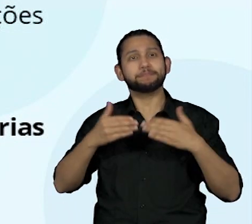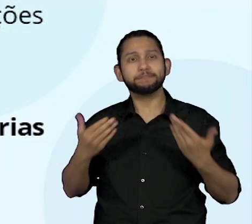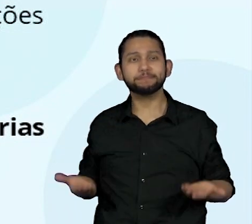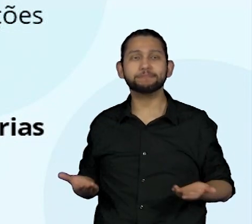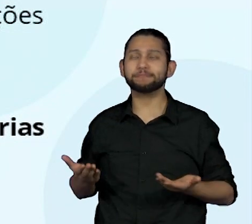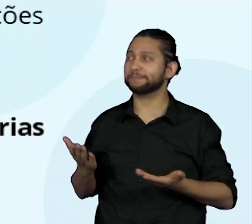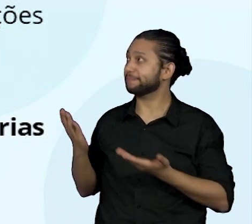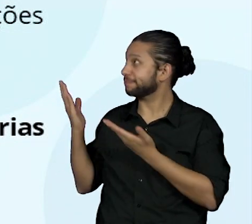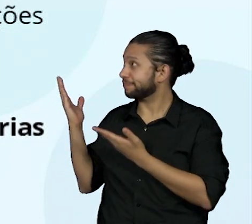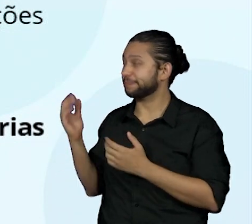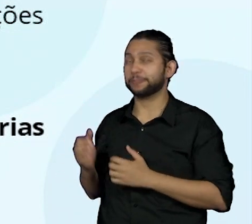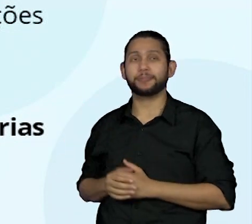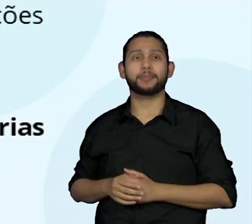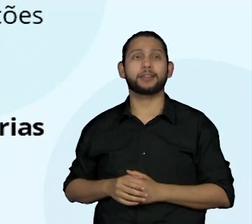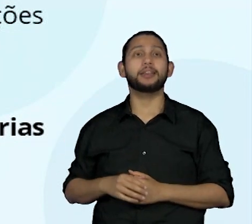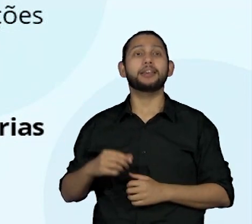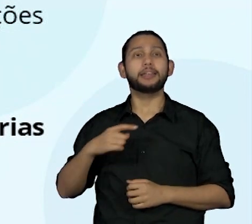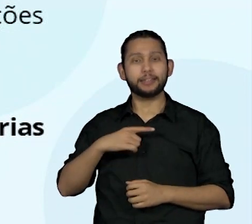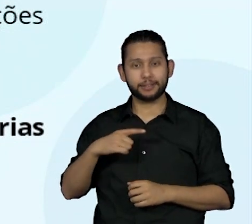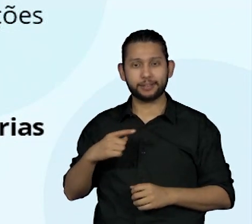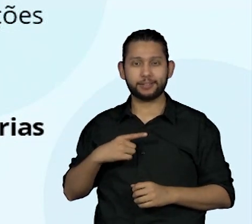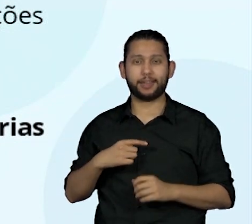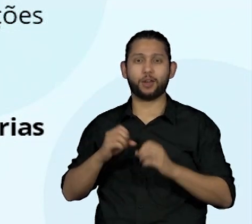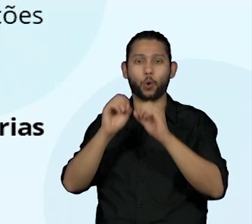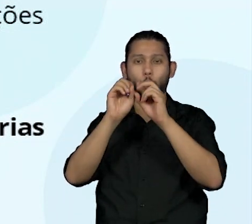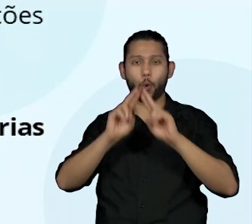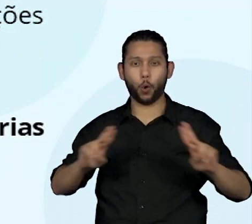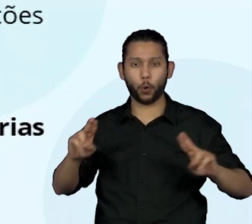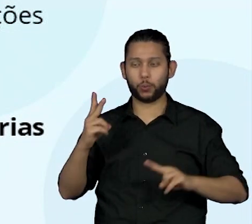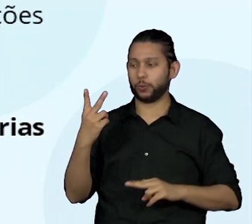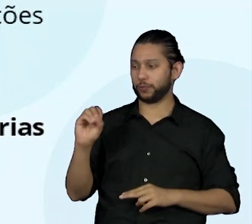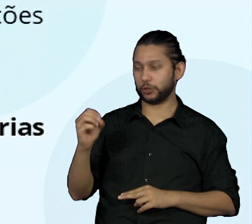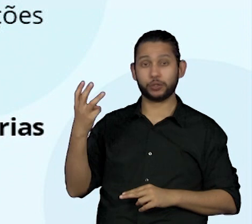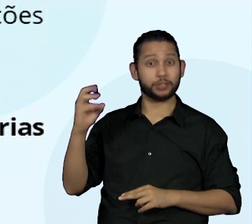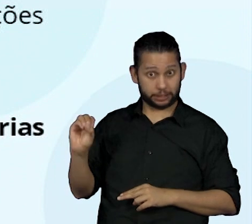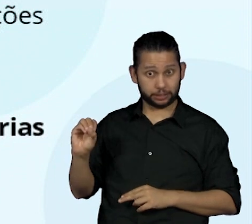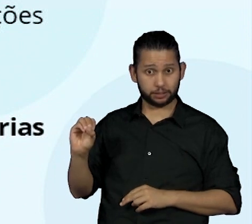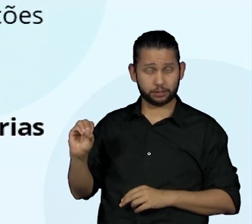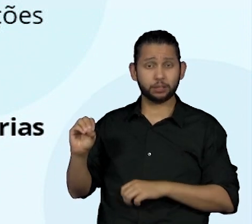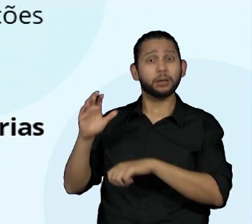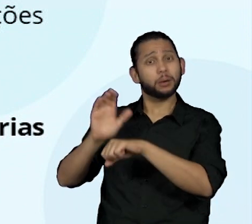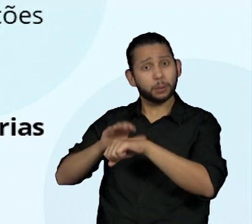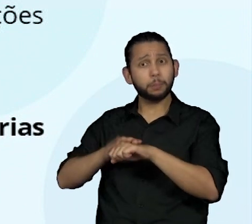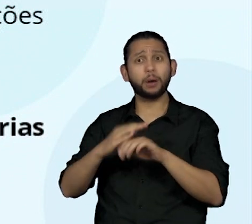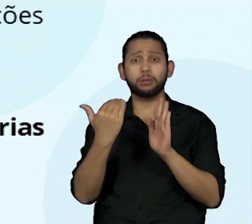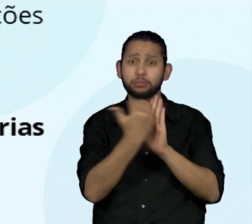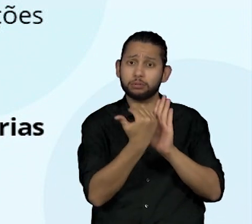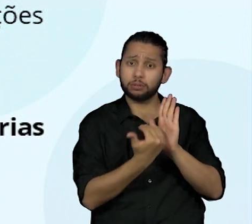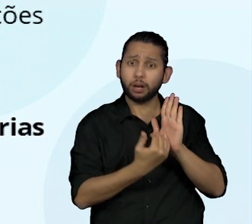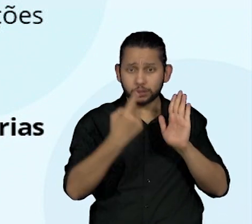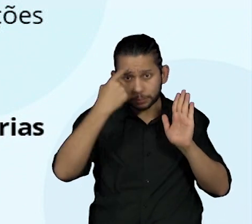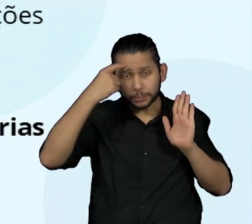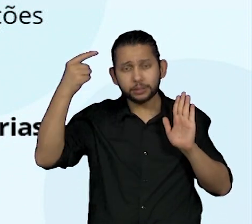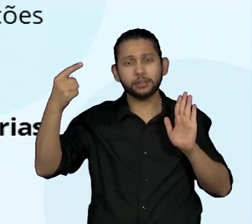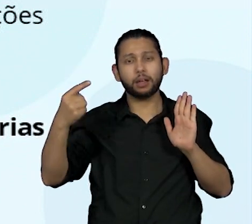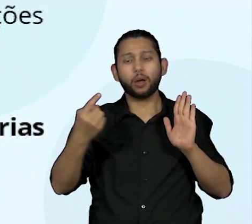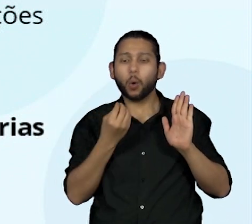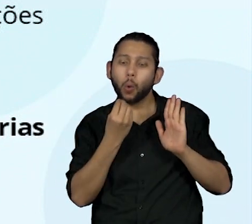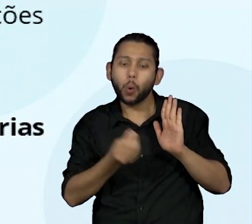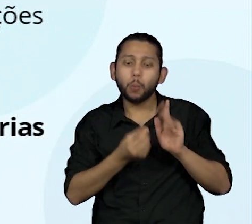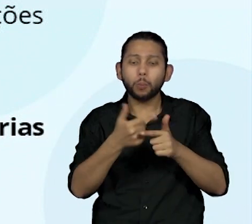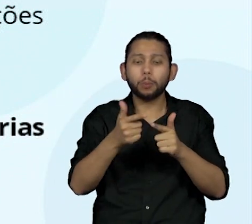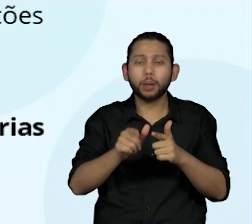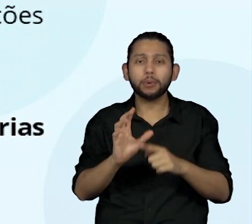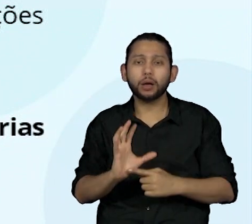Então, a Agenda 2030 das Nações Unidas pede que a gente comece a pensar em soluções criativas para conscientizar